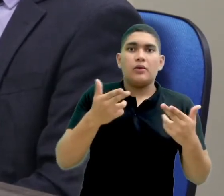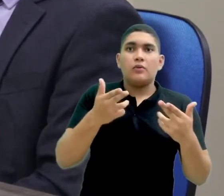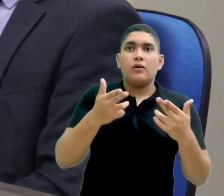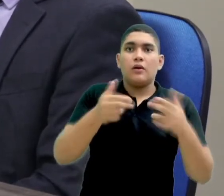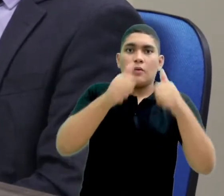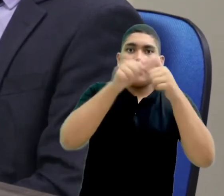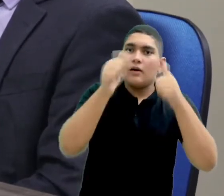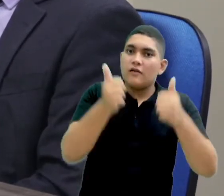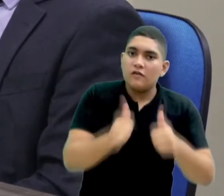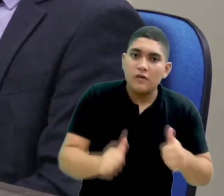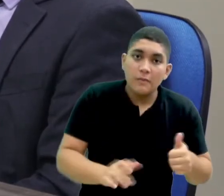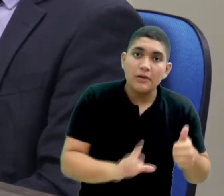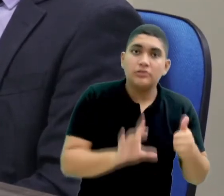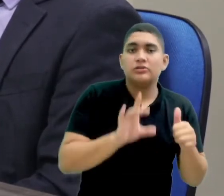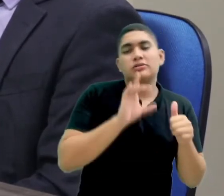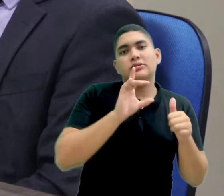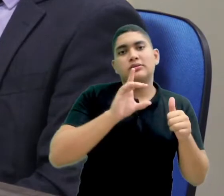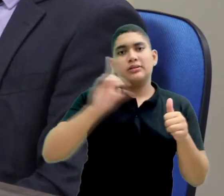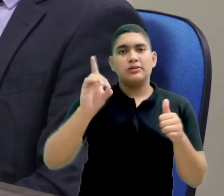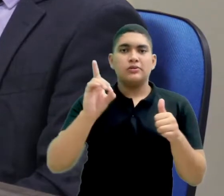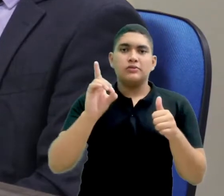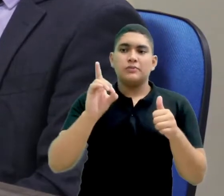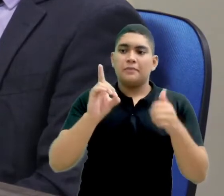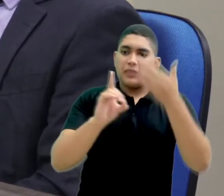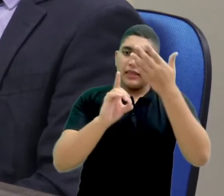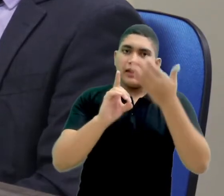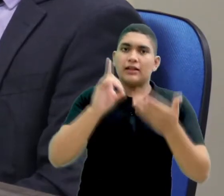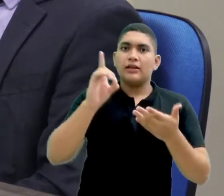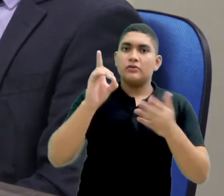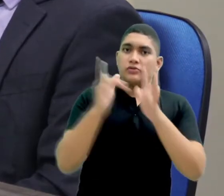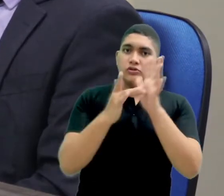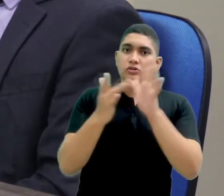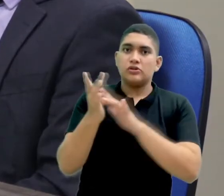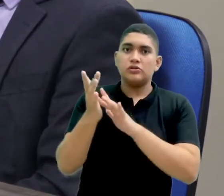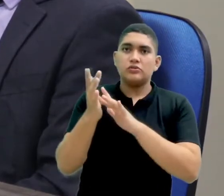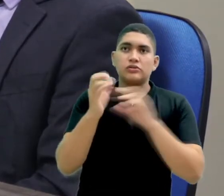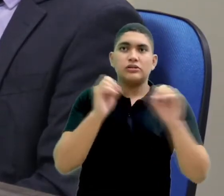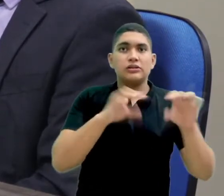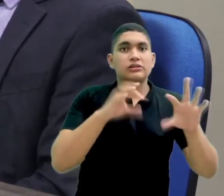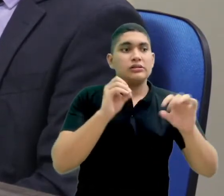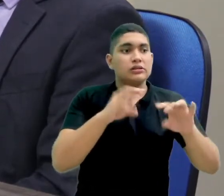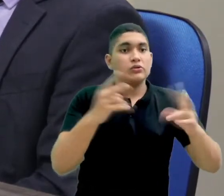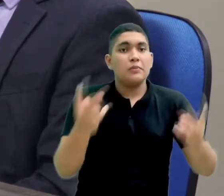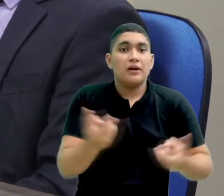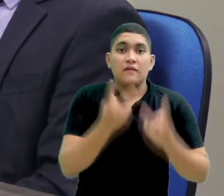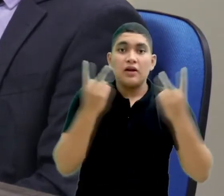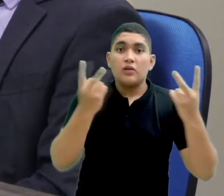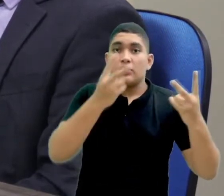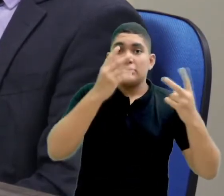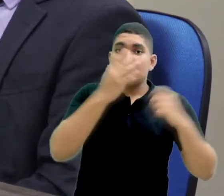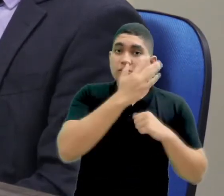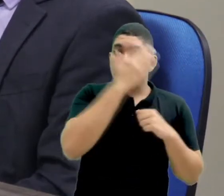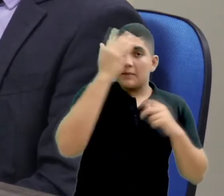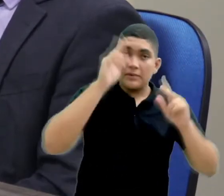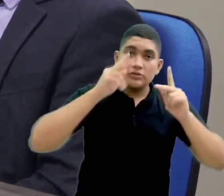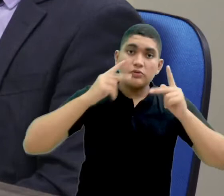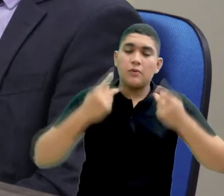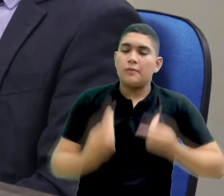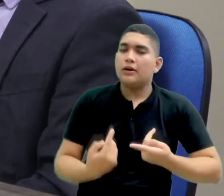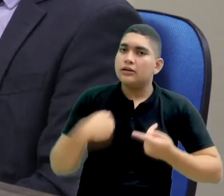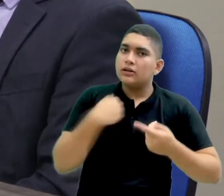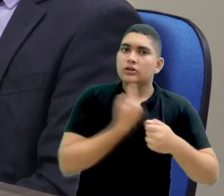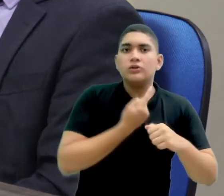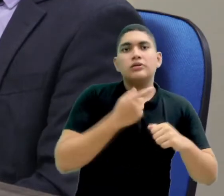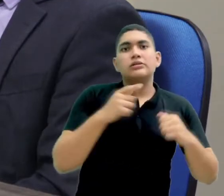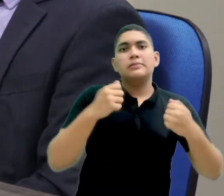Então, Jesus vem trazer essa valorização da pessoa humana. E nós precisamos tomar